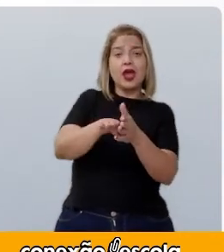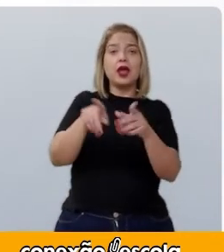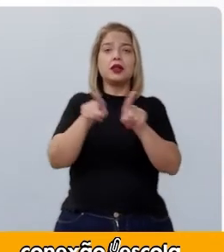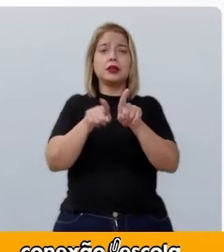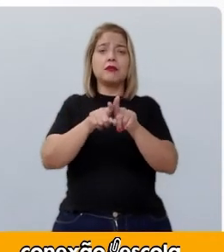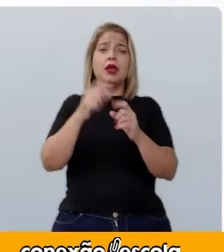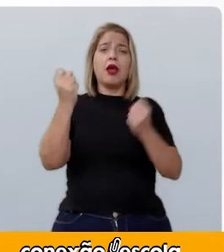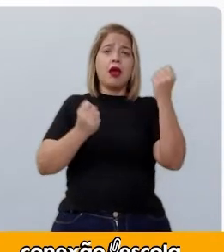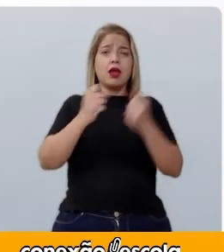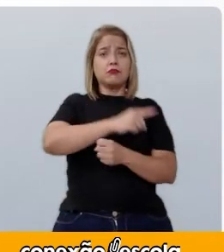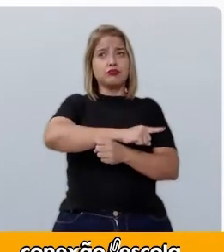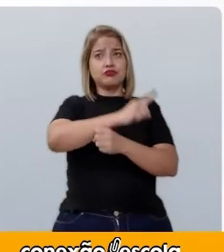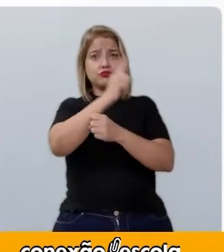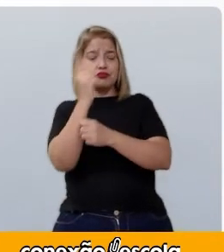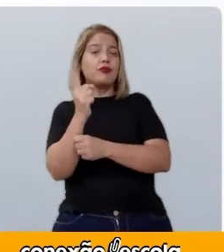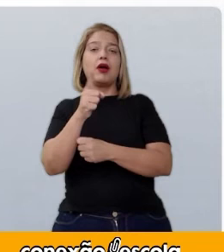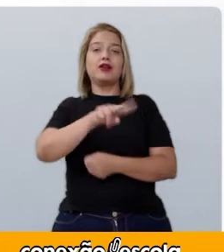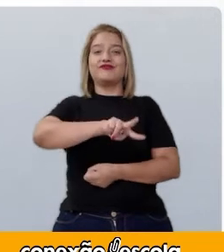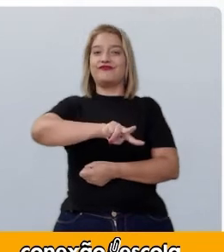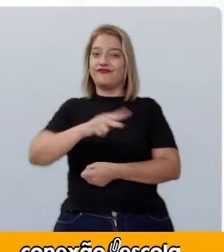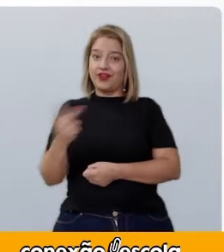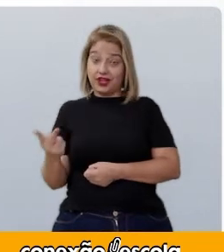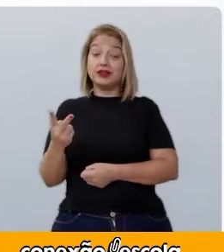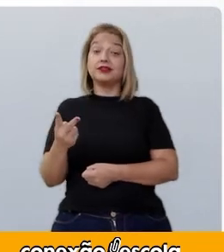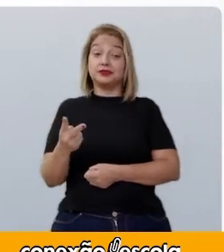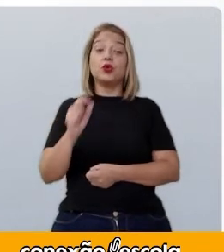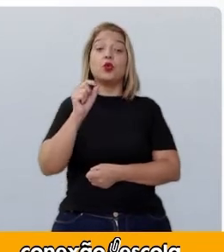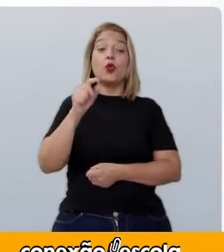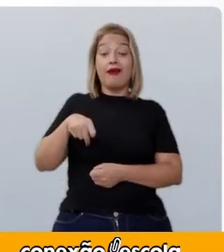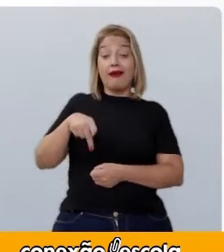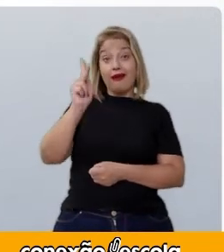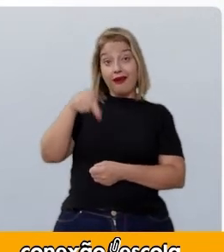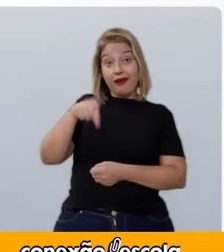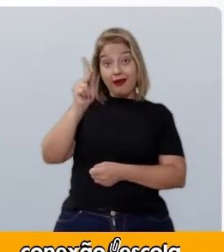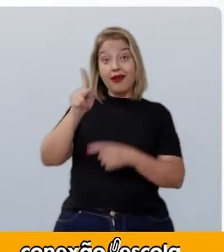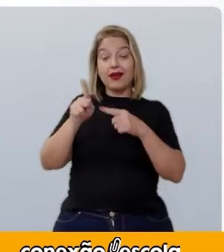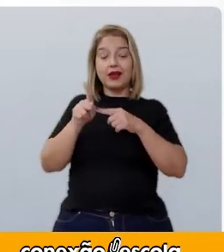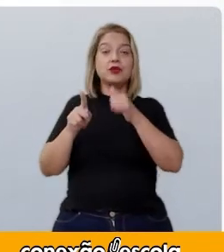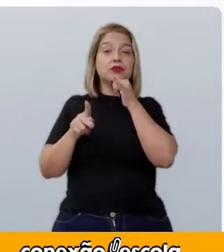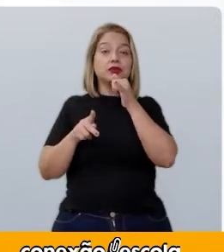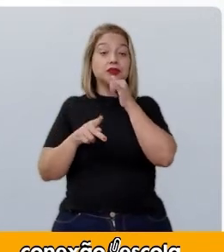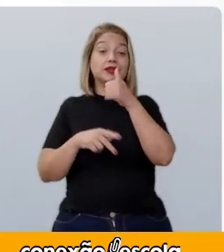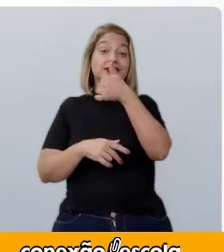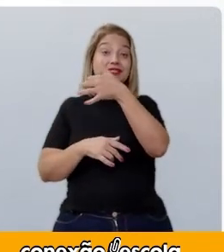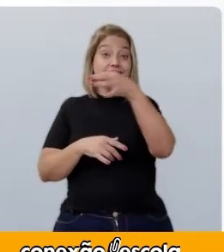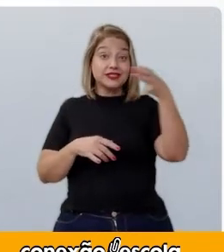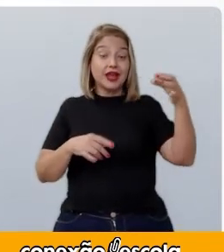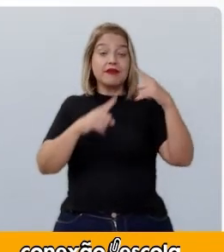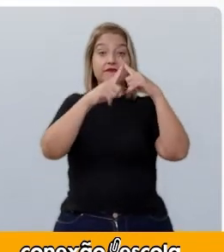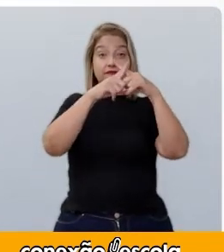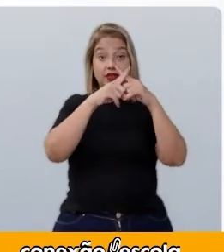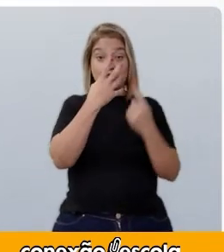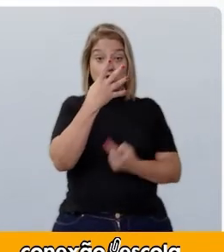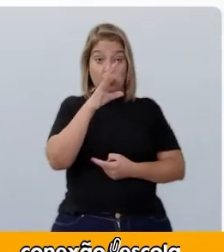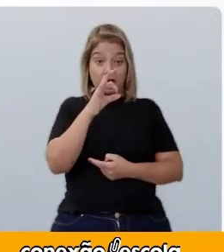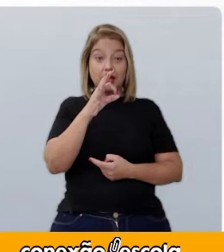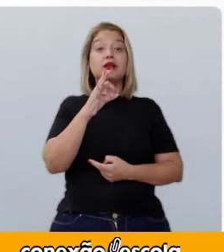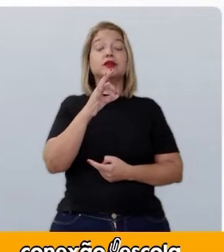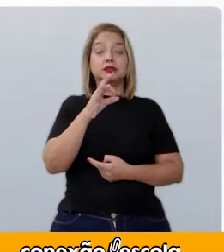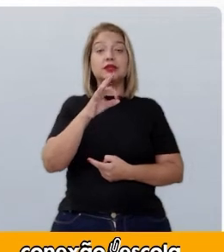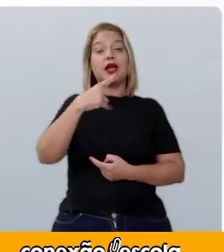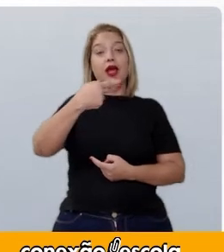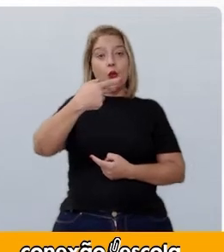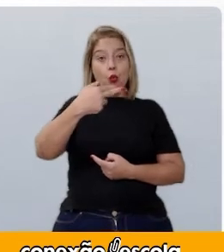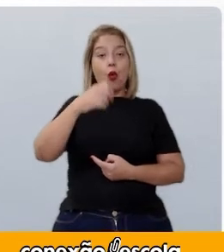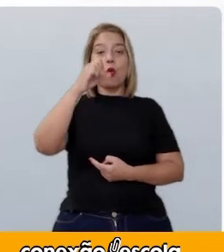inversamente proporcionais, pois a constante k, 100 vezes 40, tem o mesmo